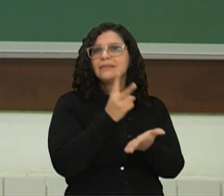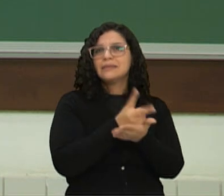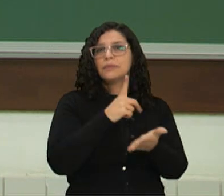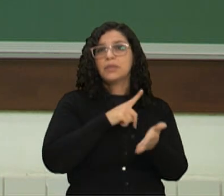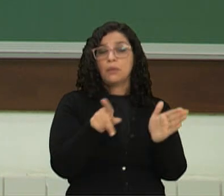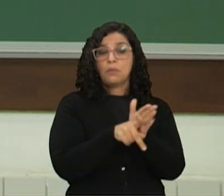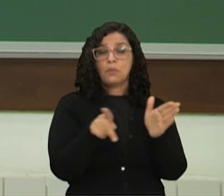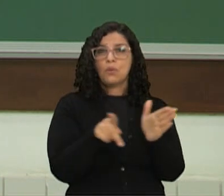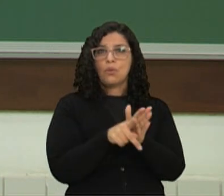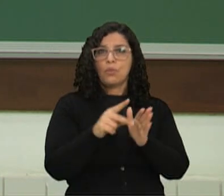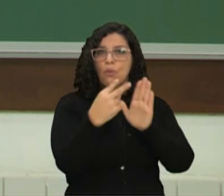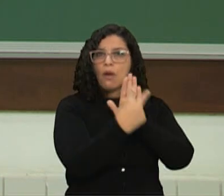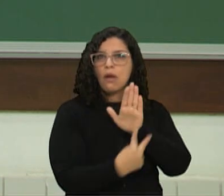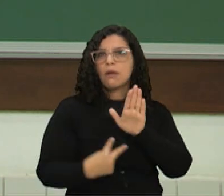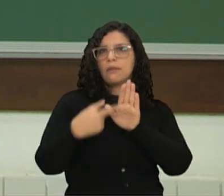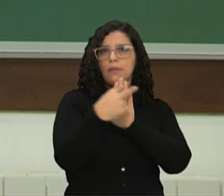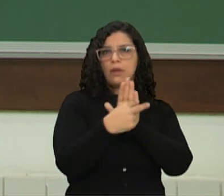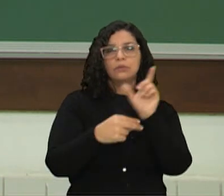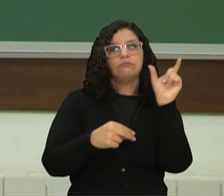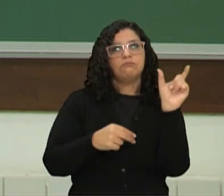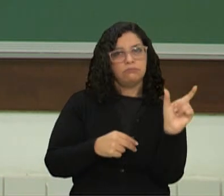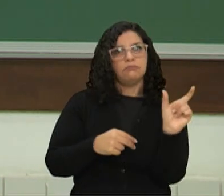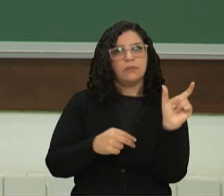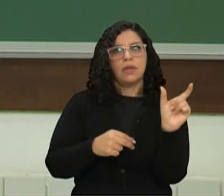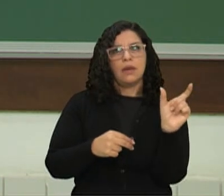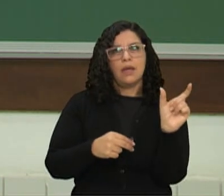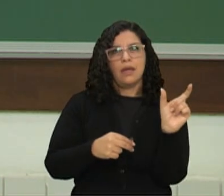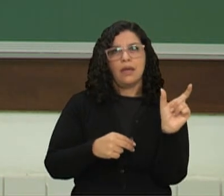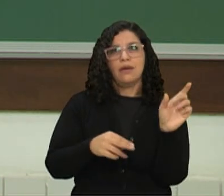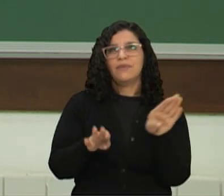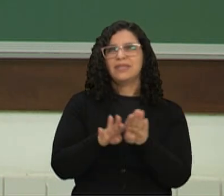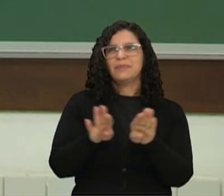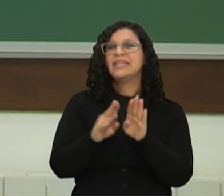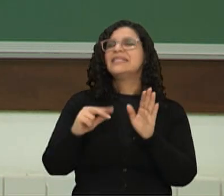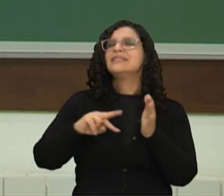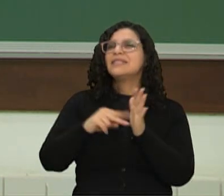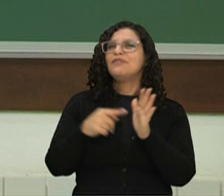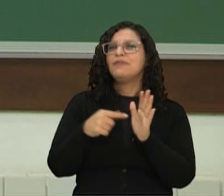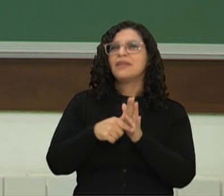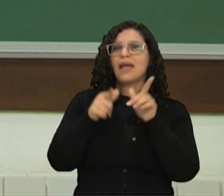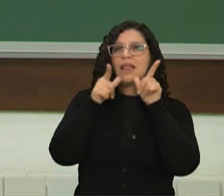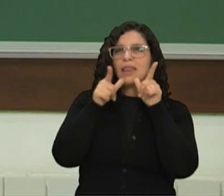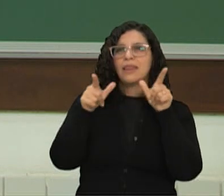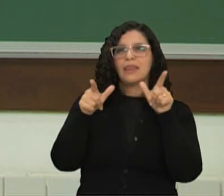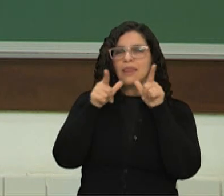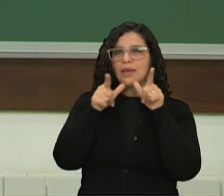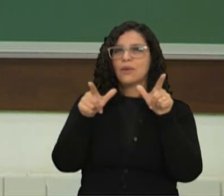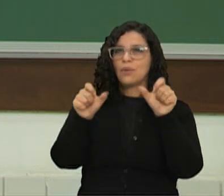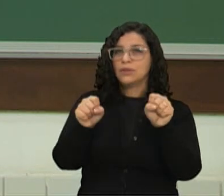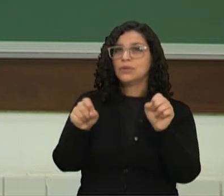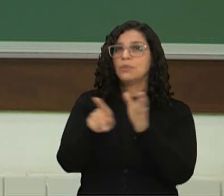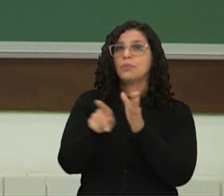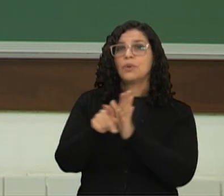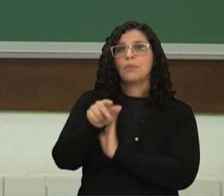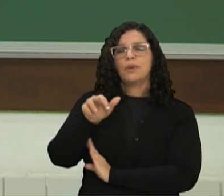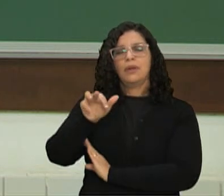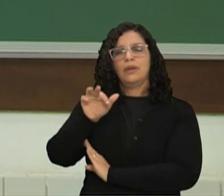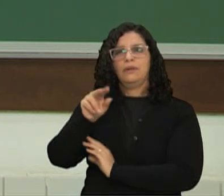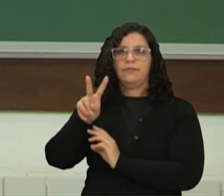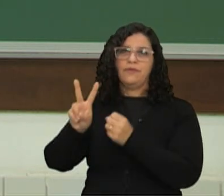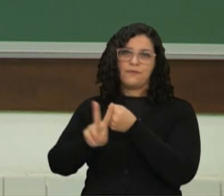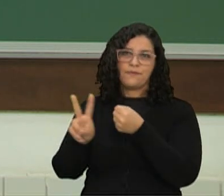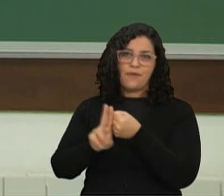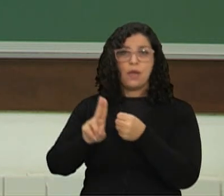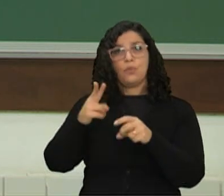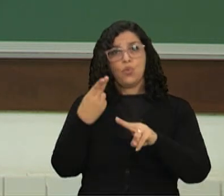a imagem e as palavras, a linguagem verbal e não verbal, além de ter ali o logotipo, o nome